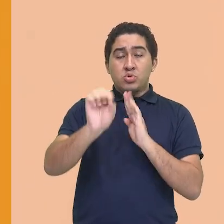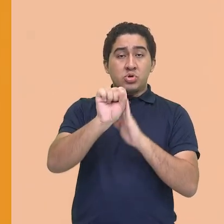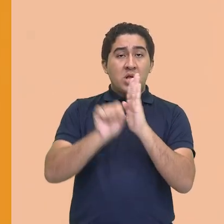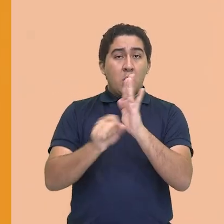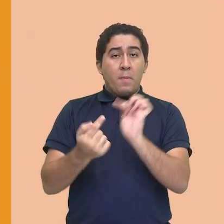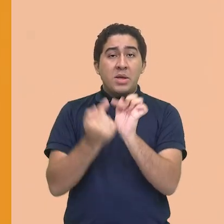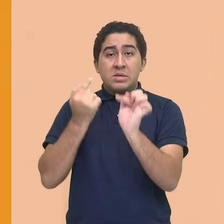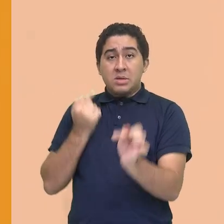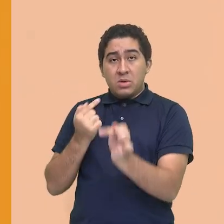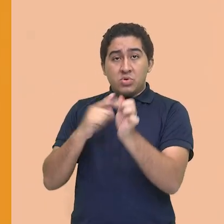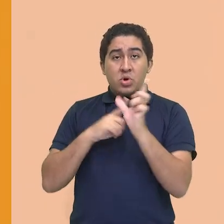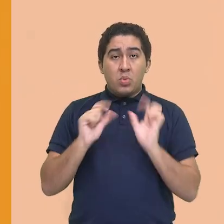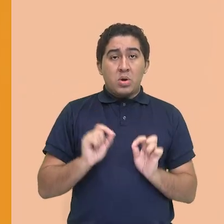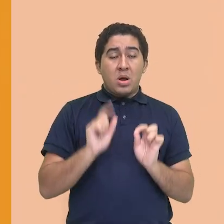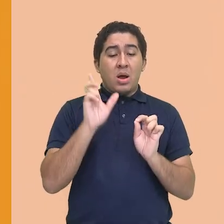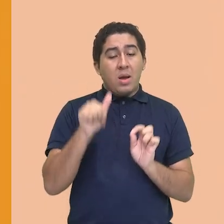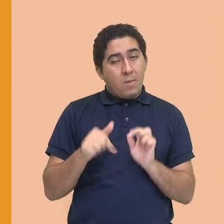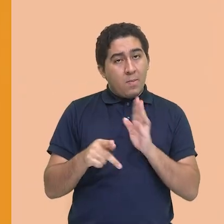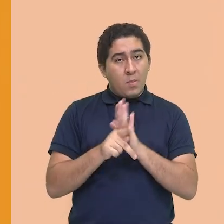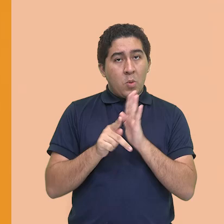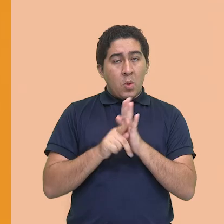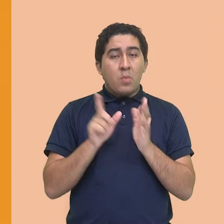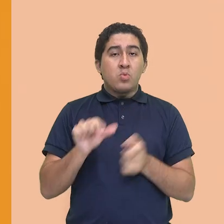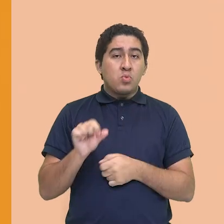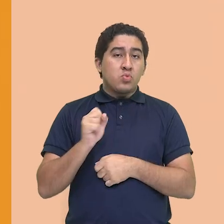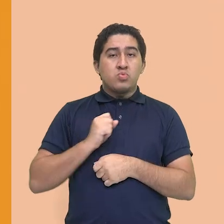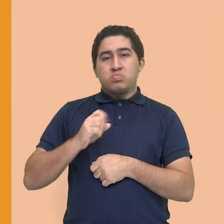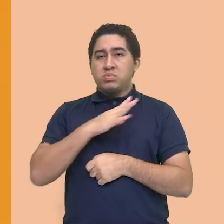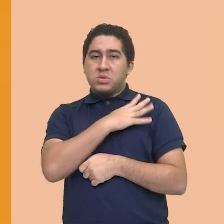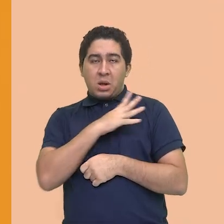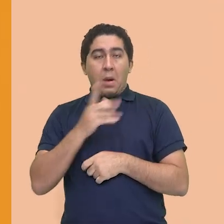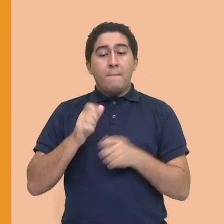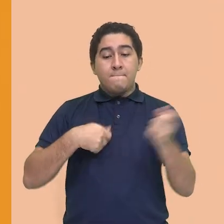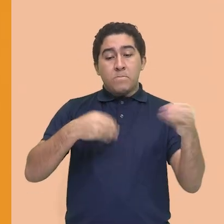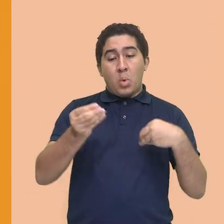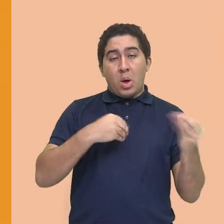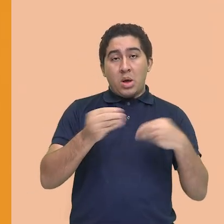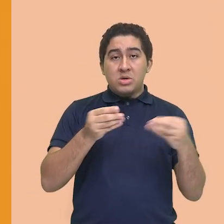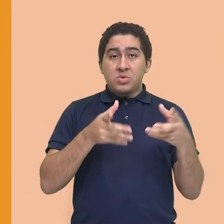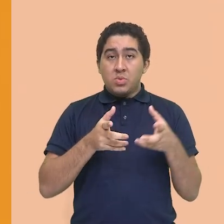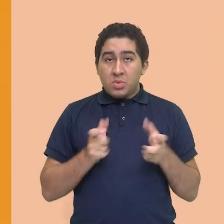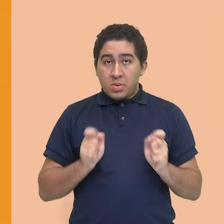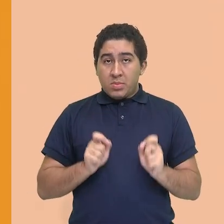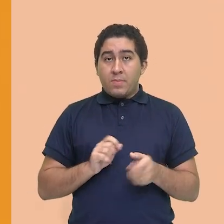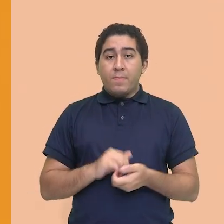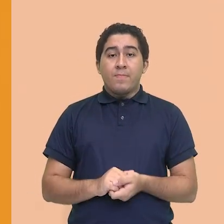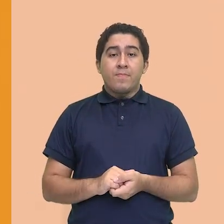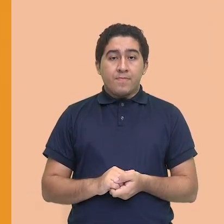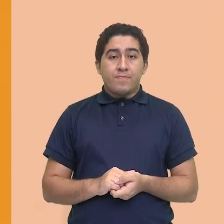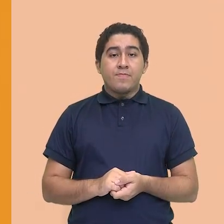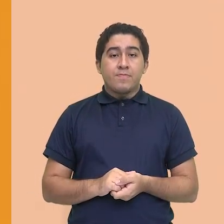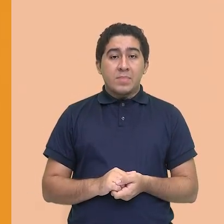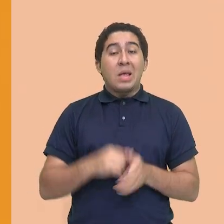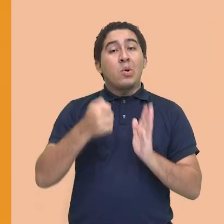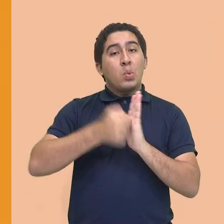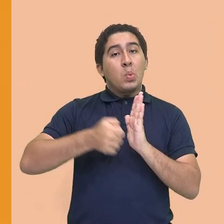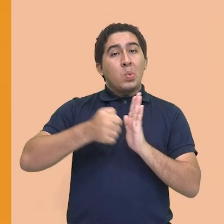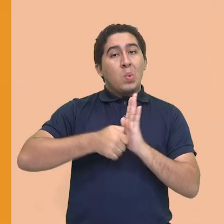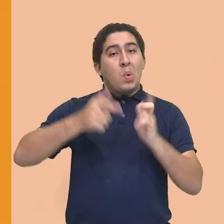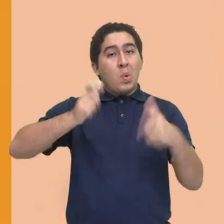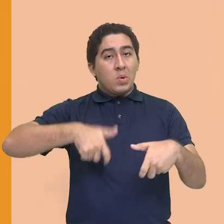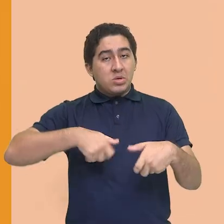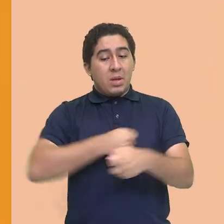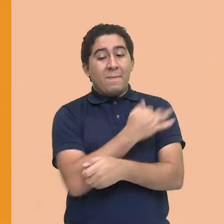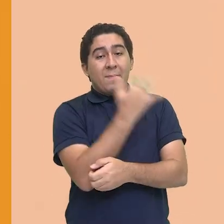onde houveram os chamados soldados da borracha que lutariam, por assim dizer, né, nas matas